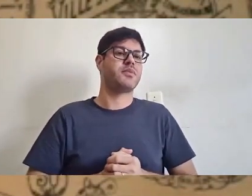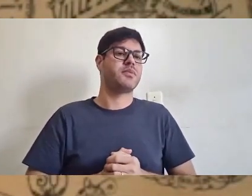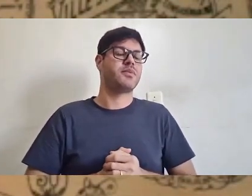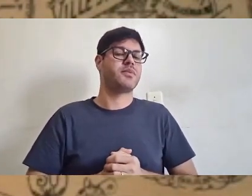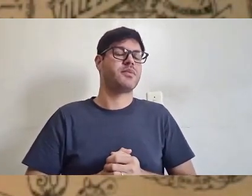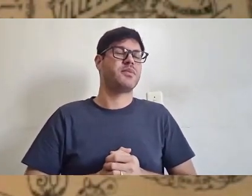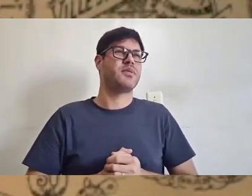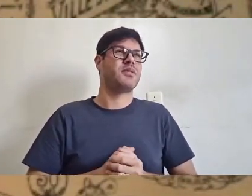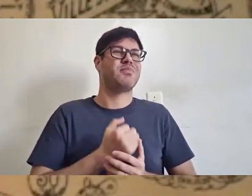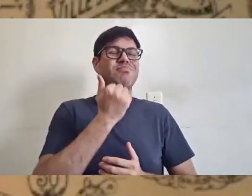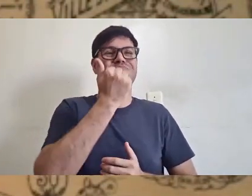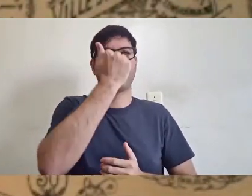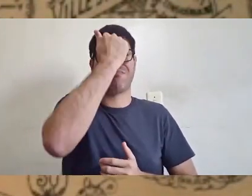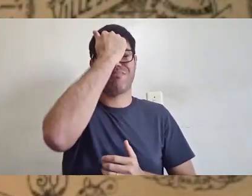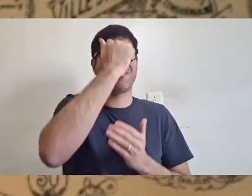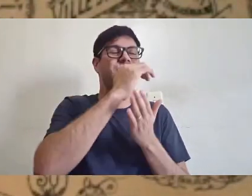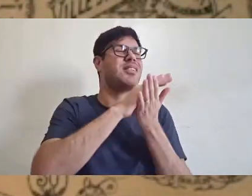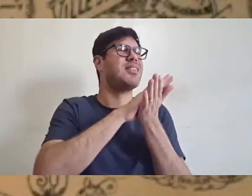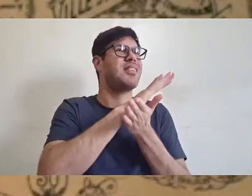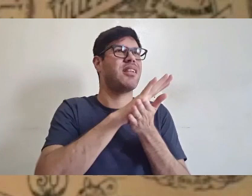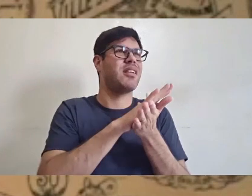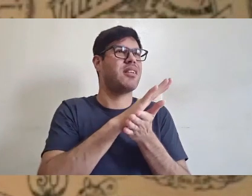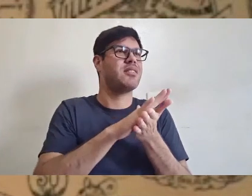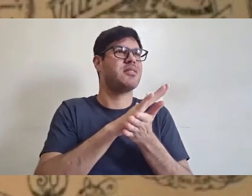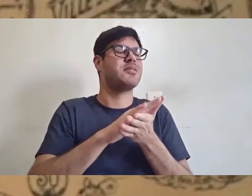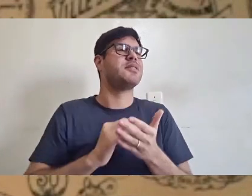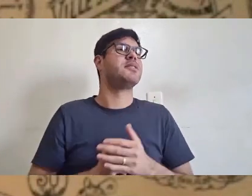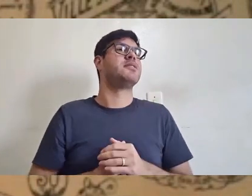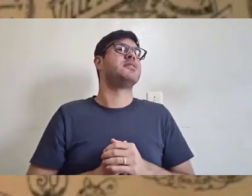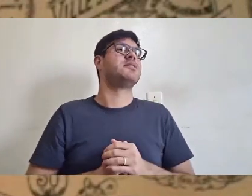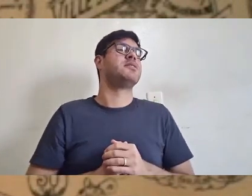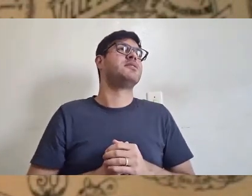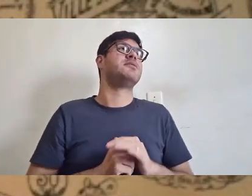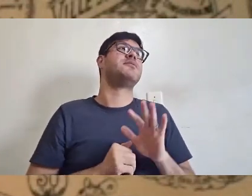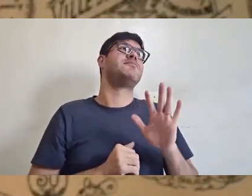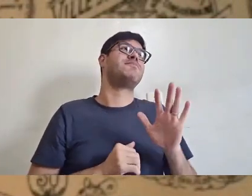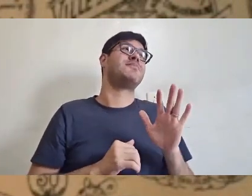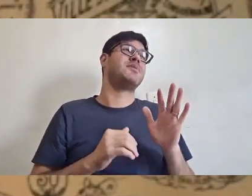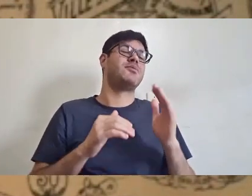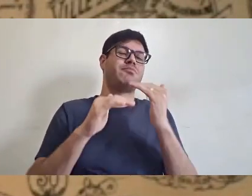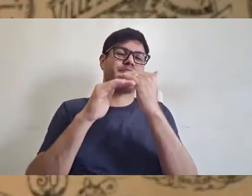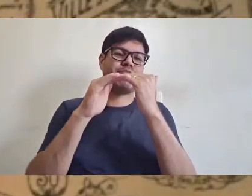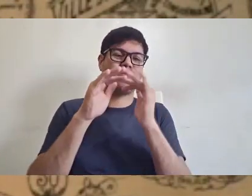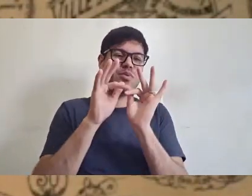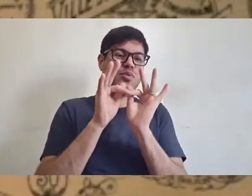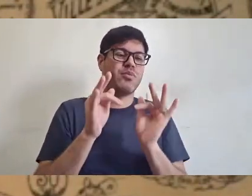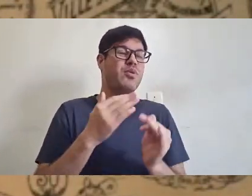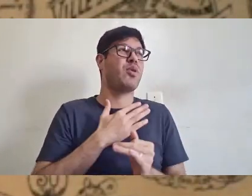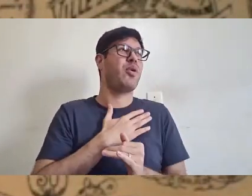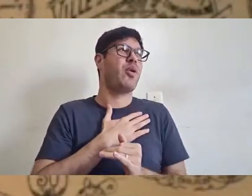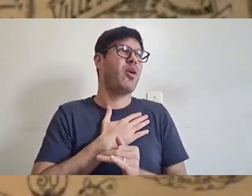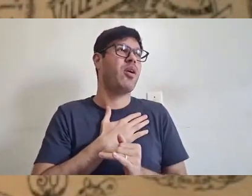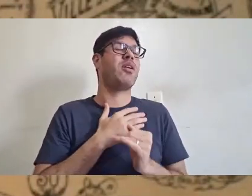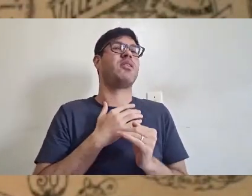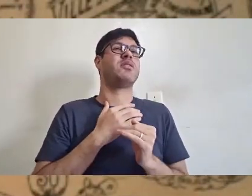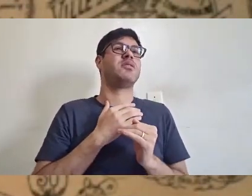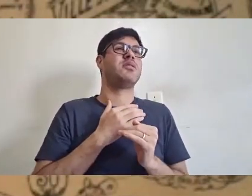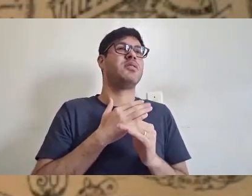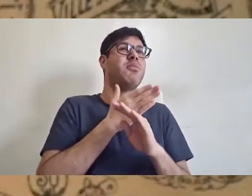trazer arrependimento, entendeu? Eu, modéstia à parte, procurei, em tudo aquilo que eu me propus